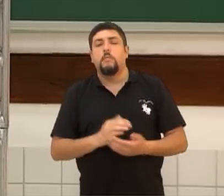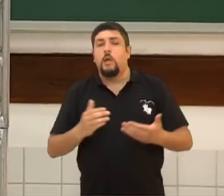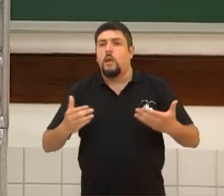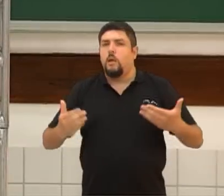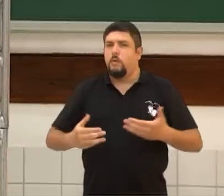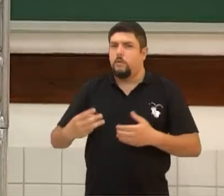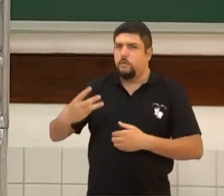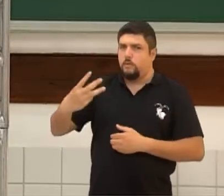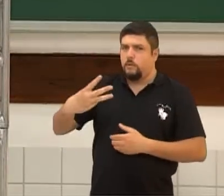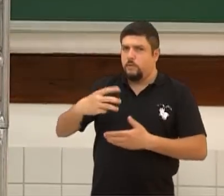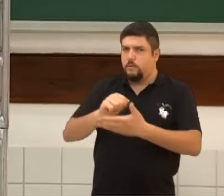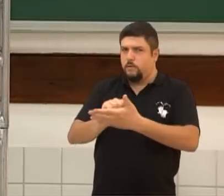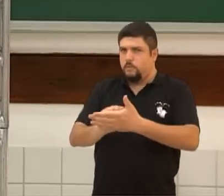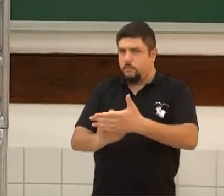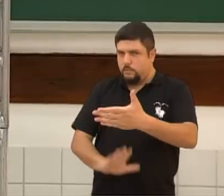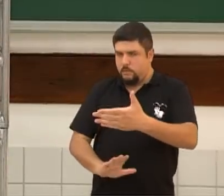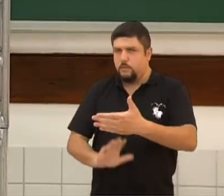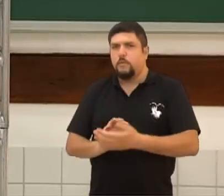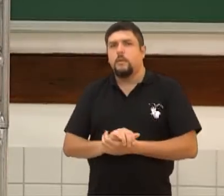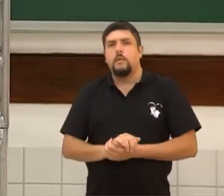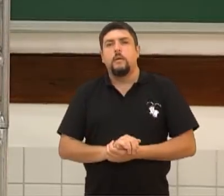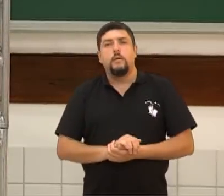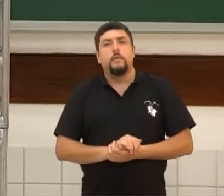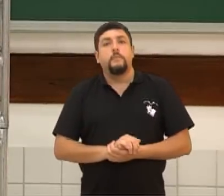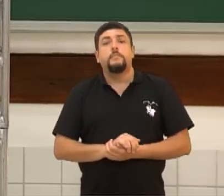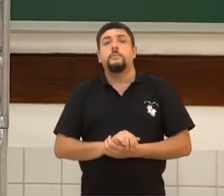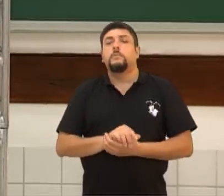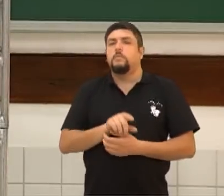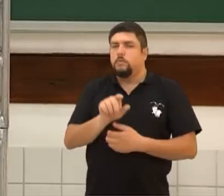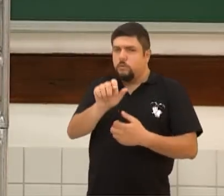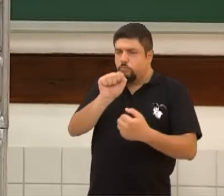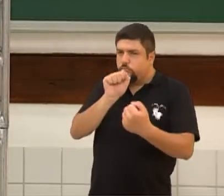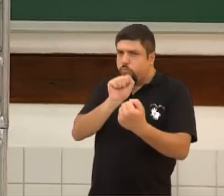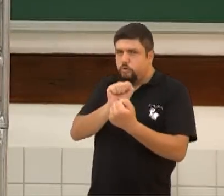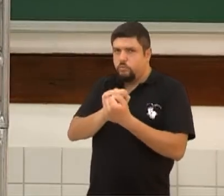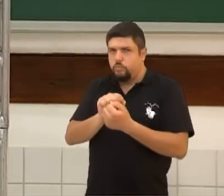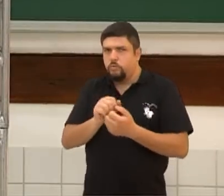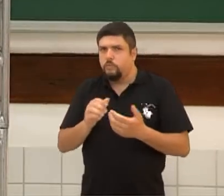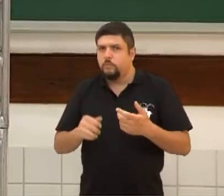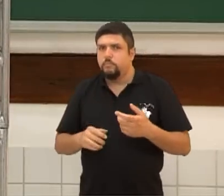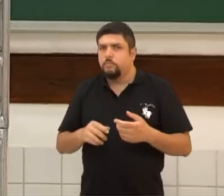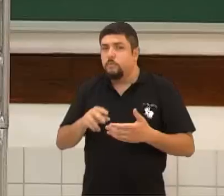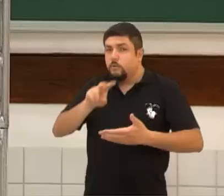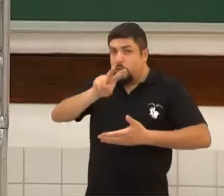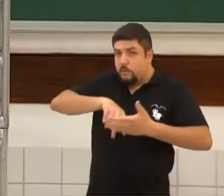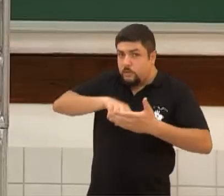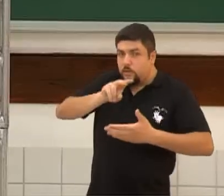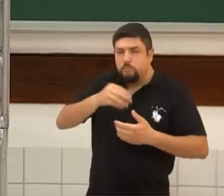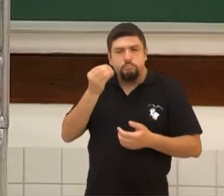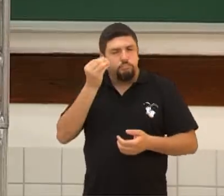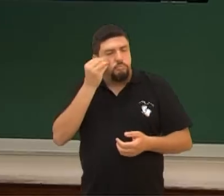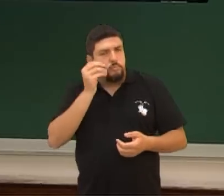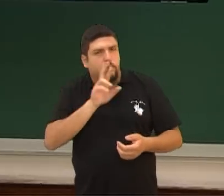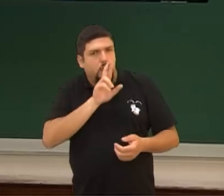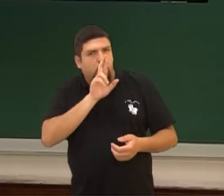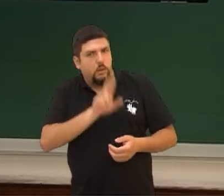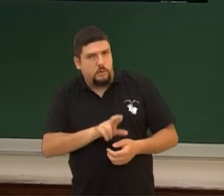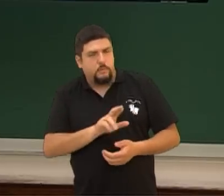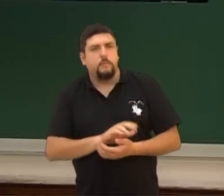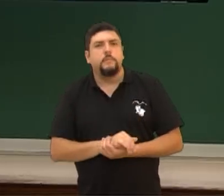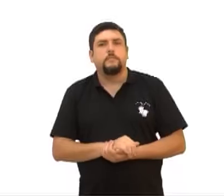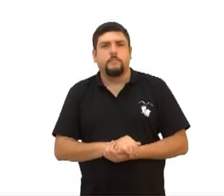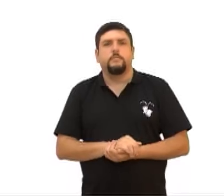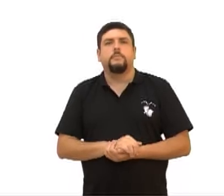terceira atividade. Tá? Então, convido você a fazer aqui comigo. Tá? Então, vamos fazer a leitura do que está sendo colocado aqui para